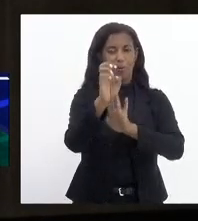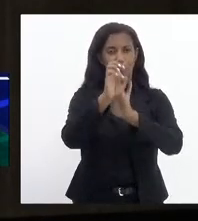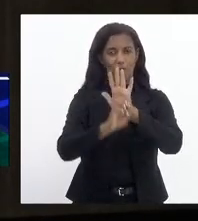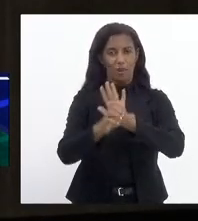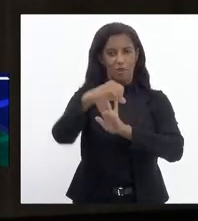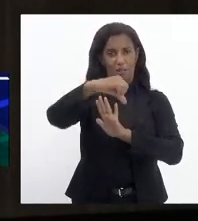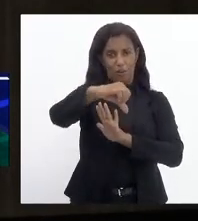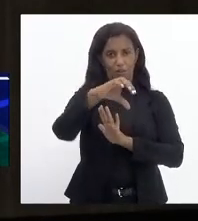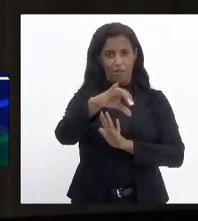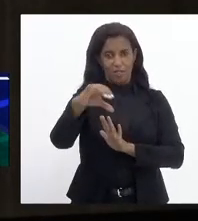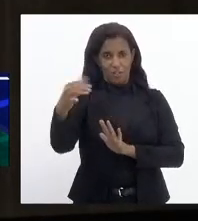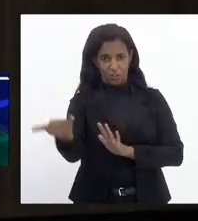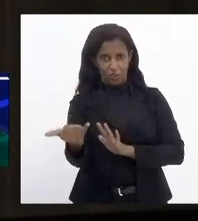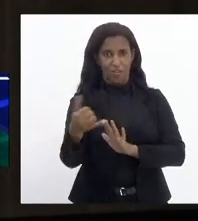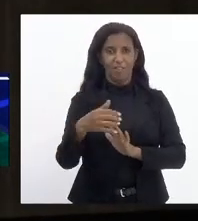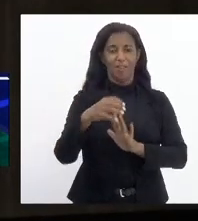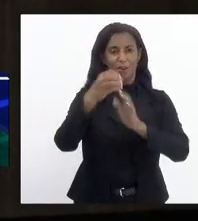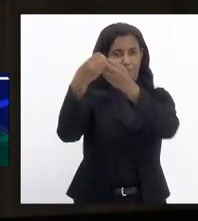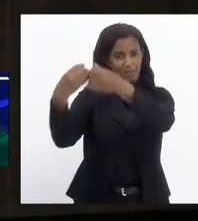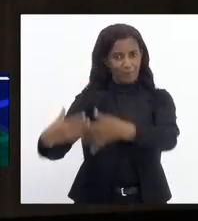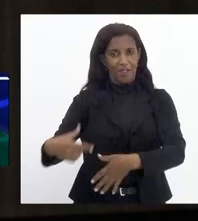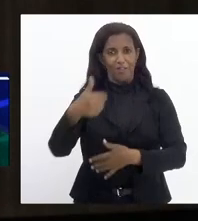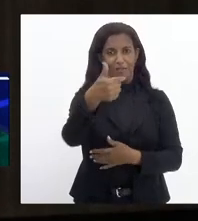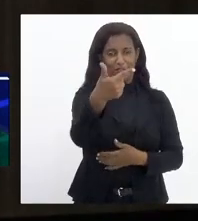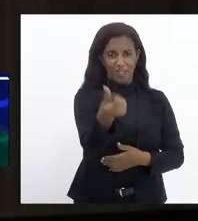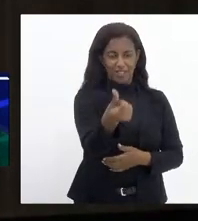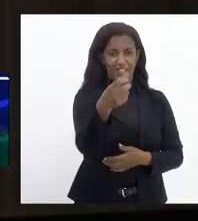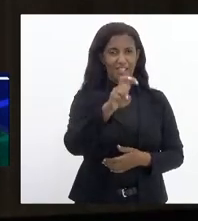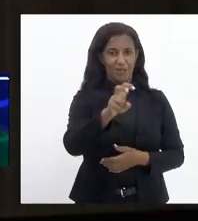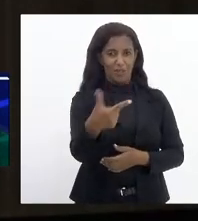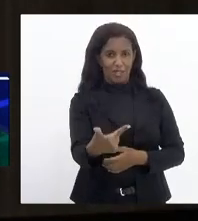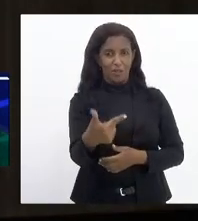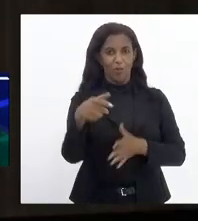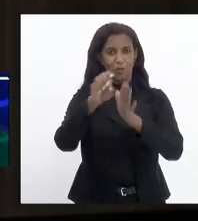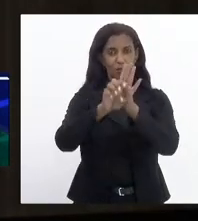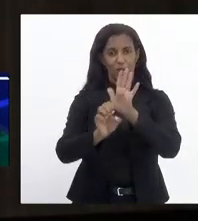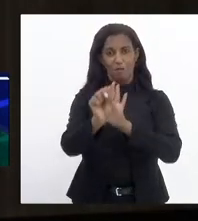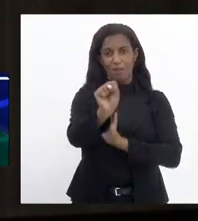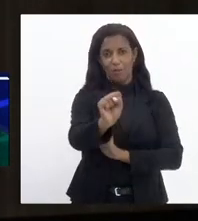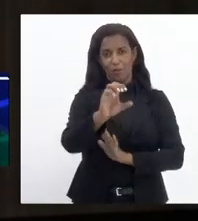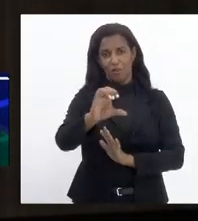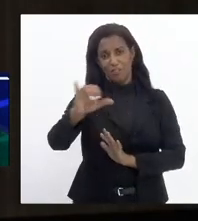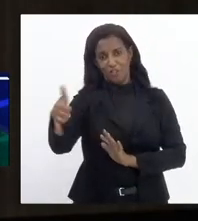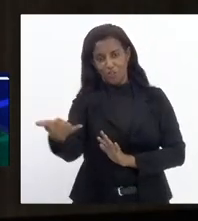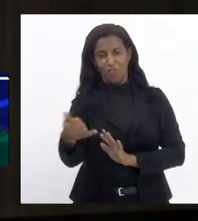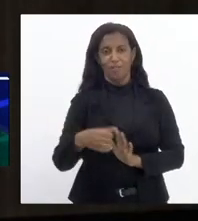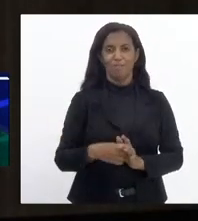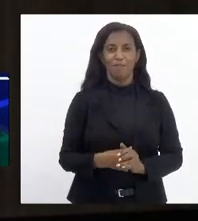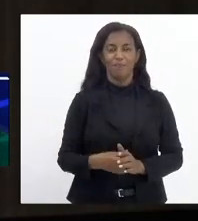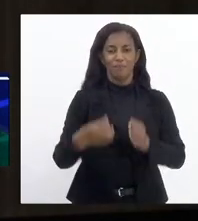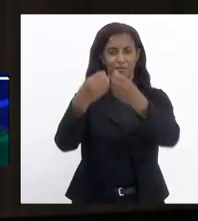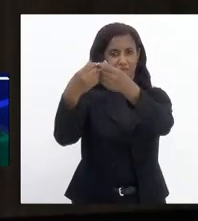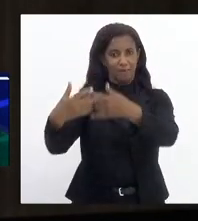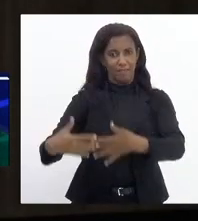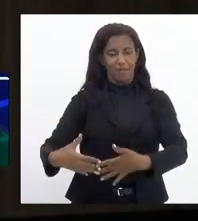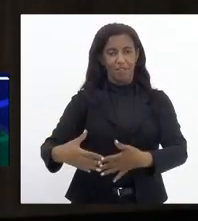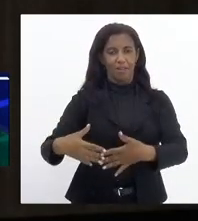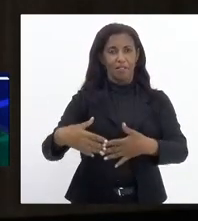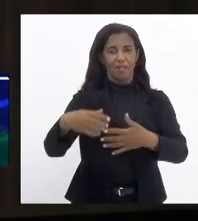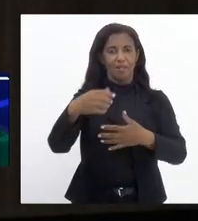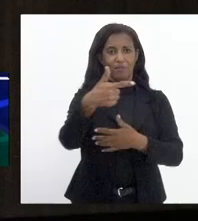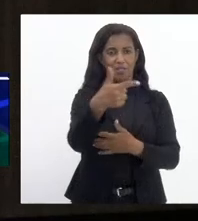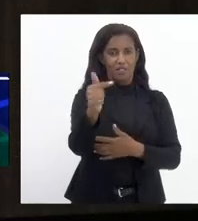CCJ, prejudicabilidade das emendas 26 e 52, pela emenda 8 da CCJ, pela prejudicabilidade das